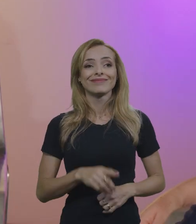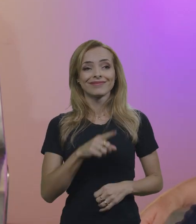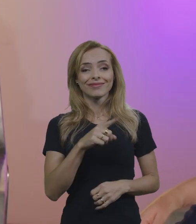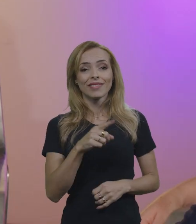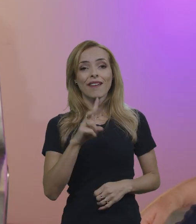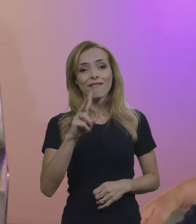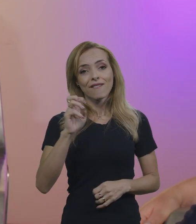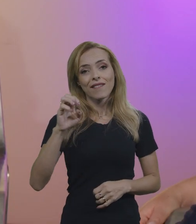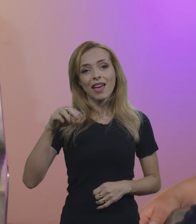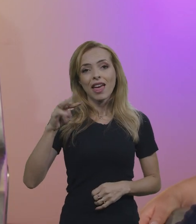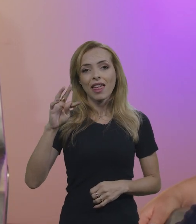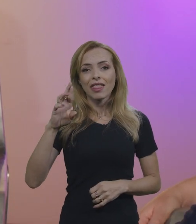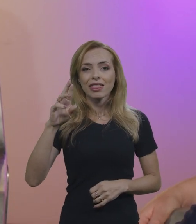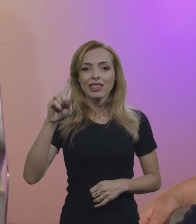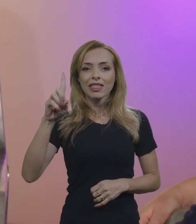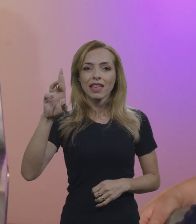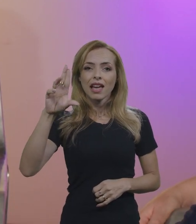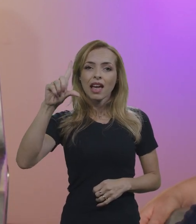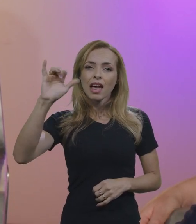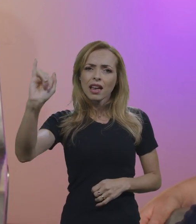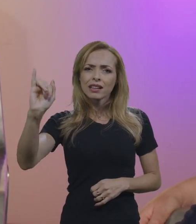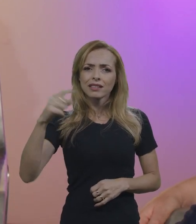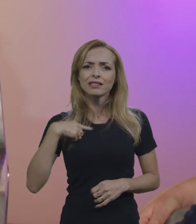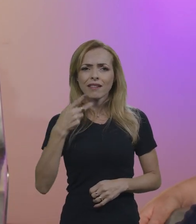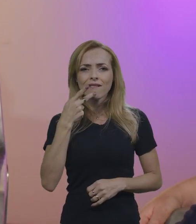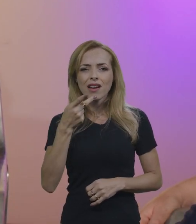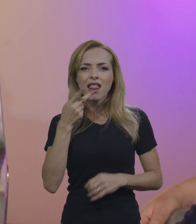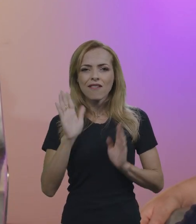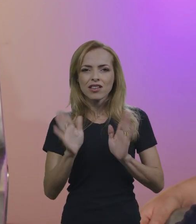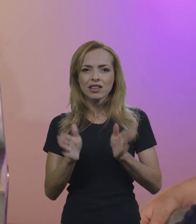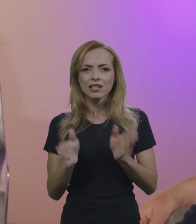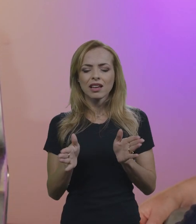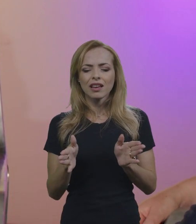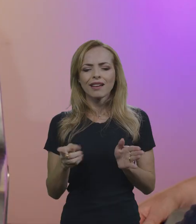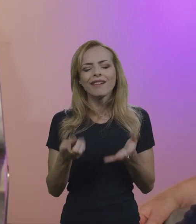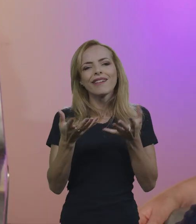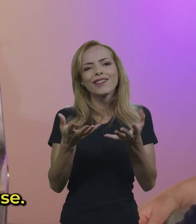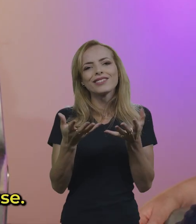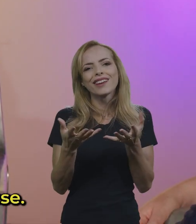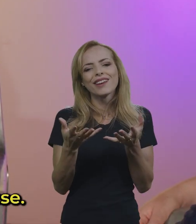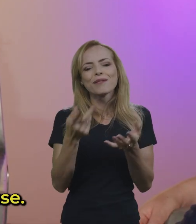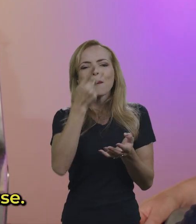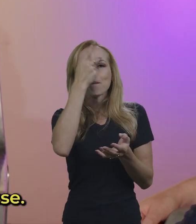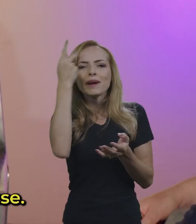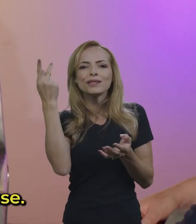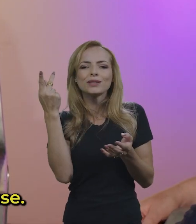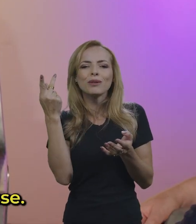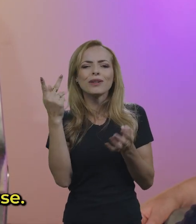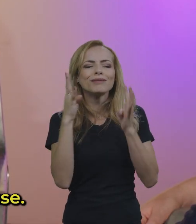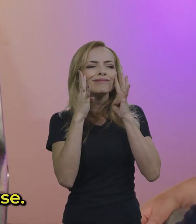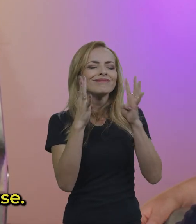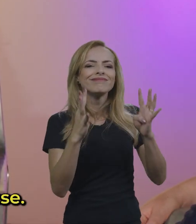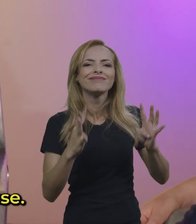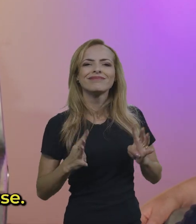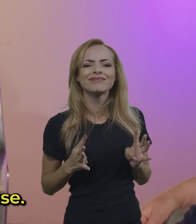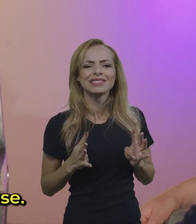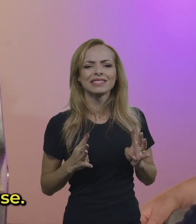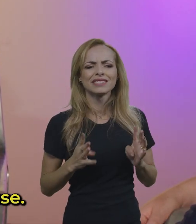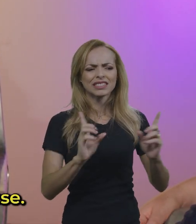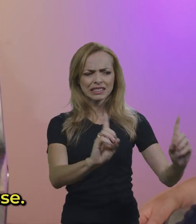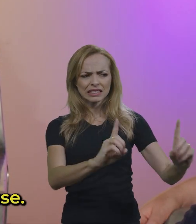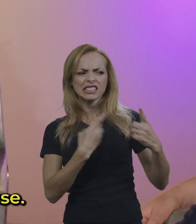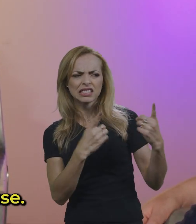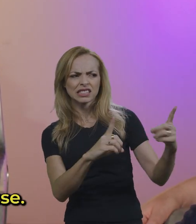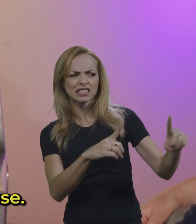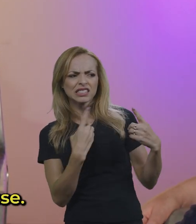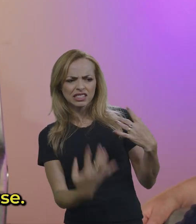Vanderly já falava, né? Eu queria um ombro de uma pessoa que não me dissesse nada, que não falasse nada, ou seja, que não me